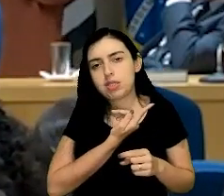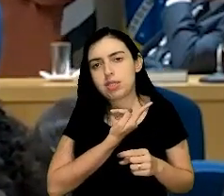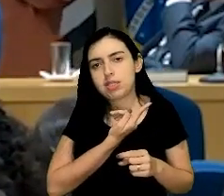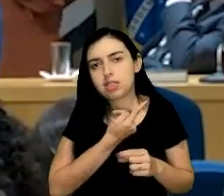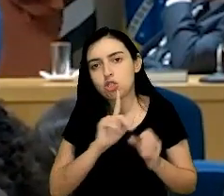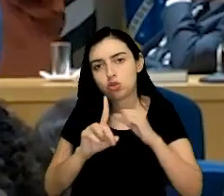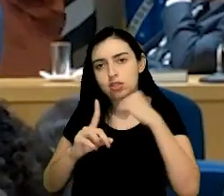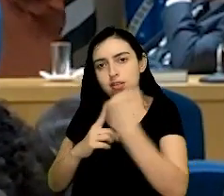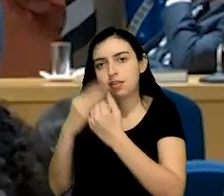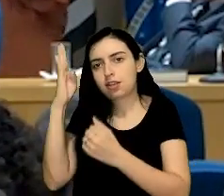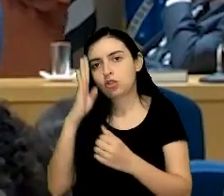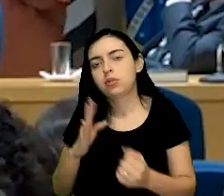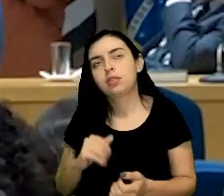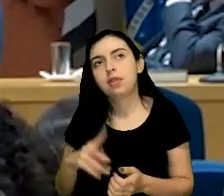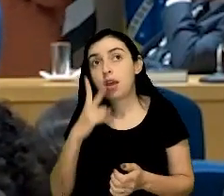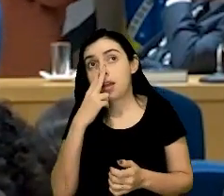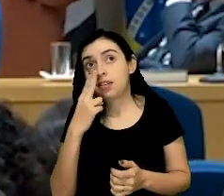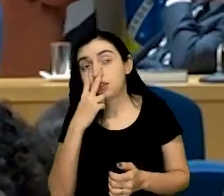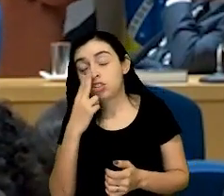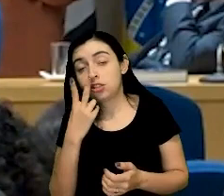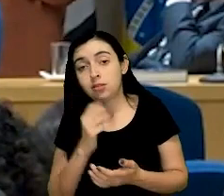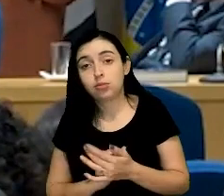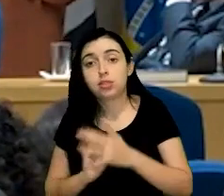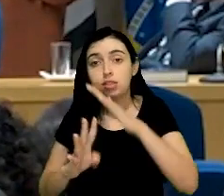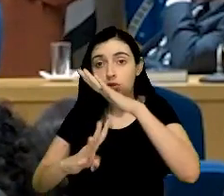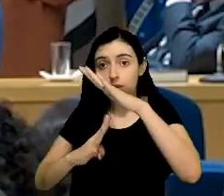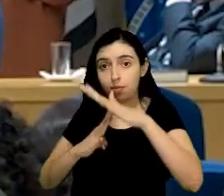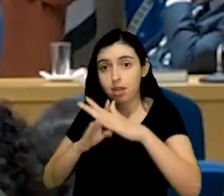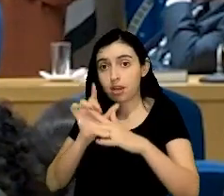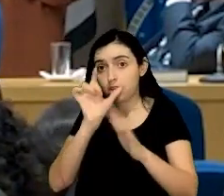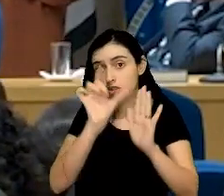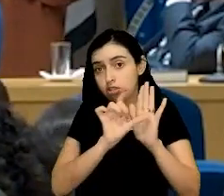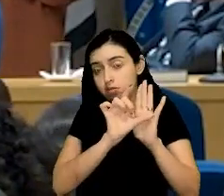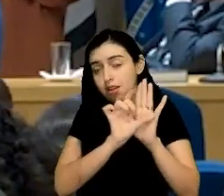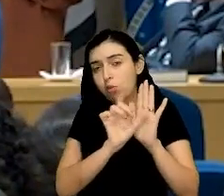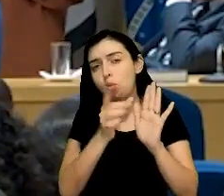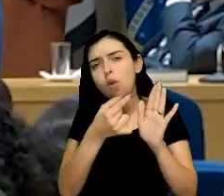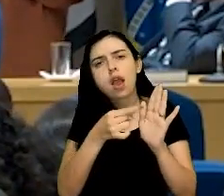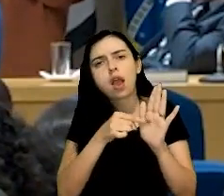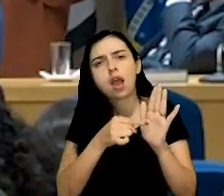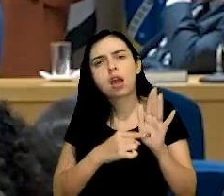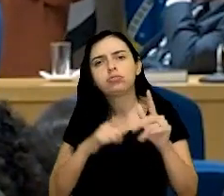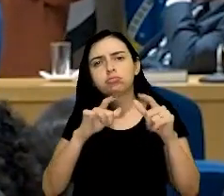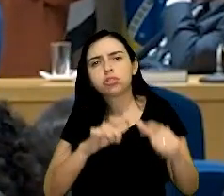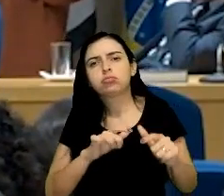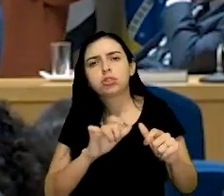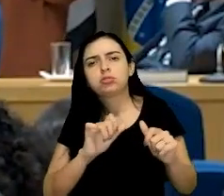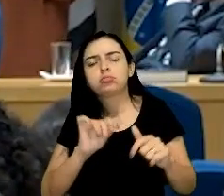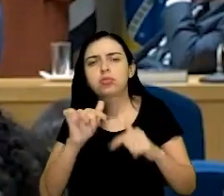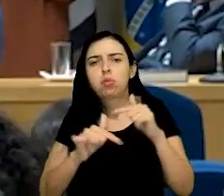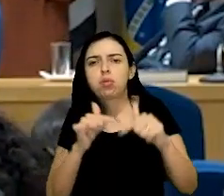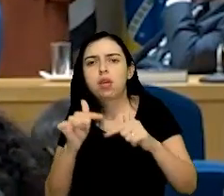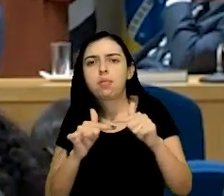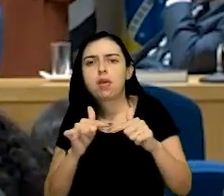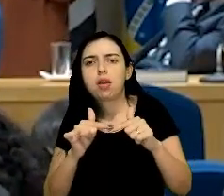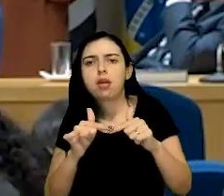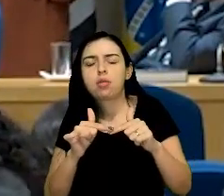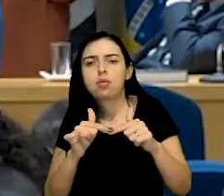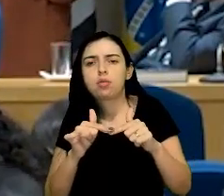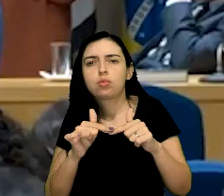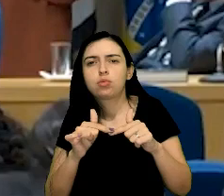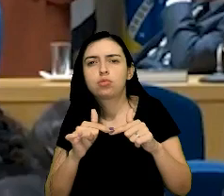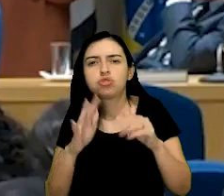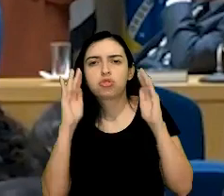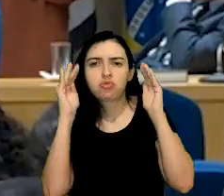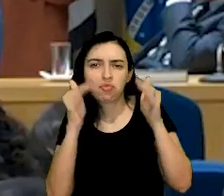vamos achar que esses imigrantes aqui, o lugar deles sempre vai ser no serviço, né, que foi destinado a